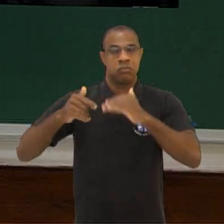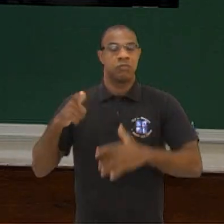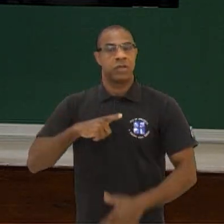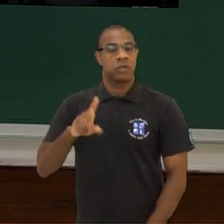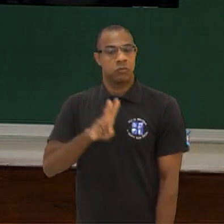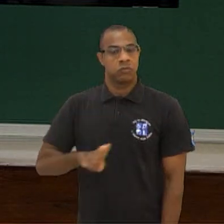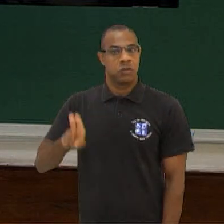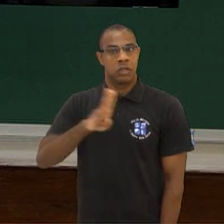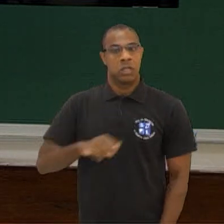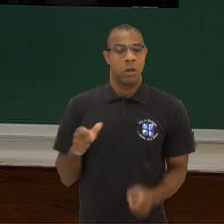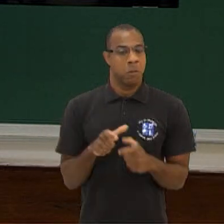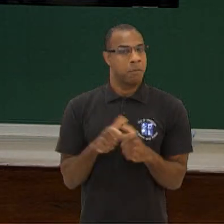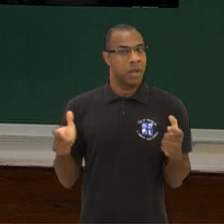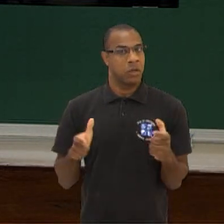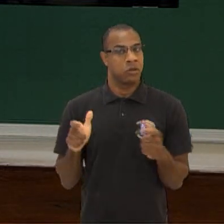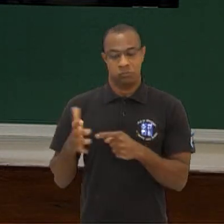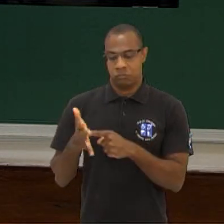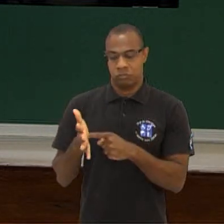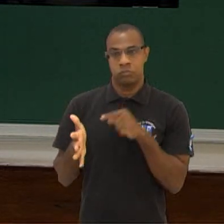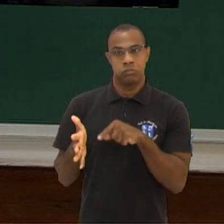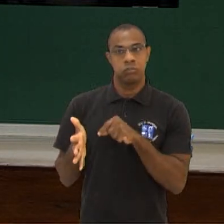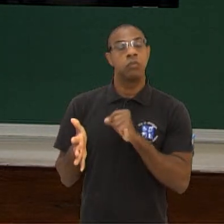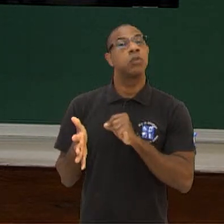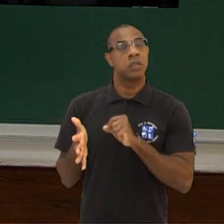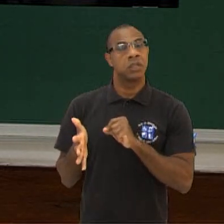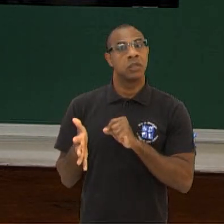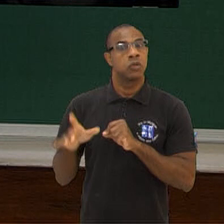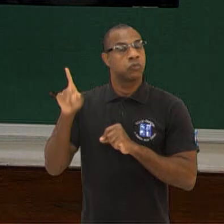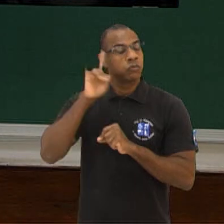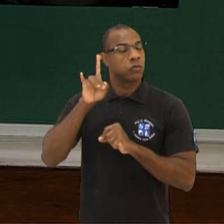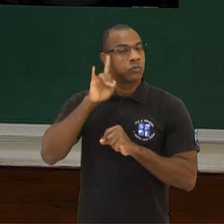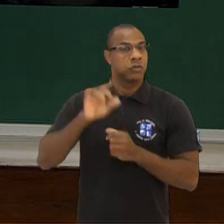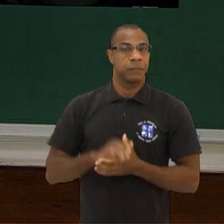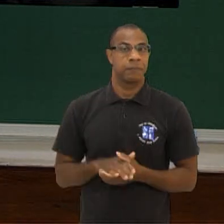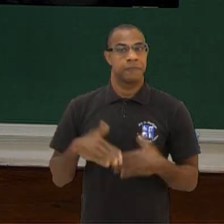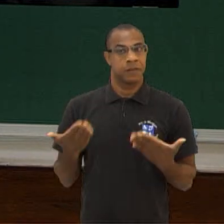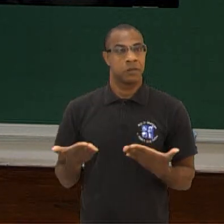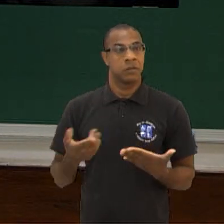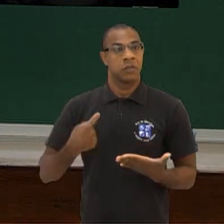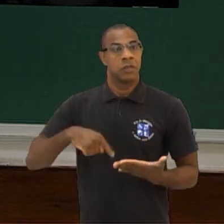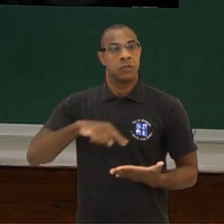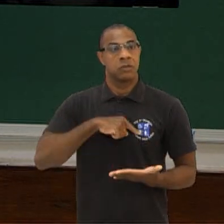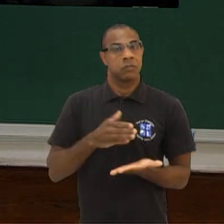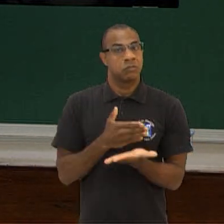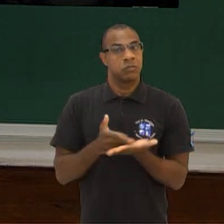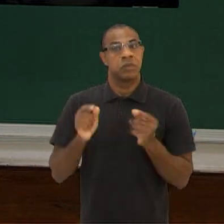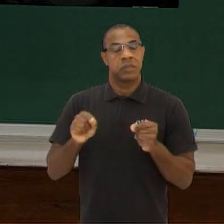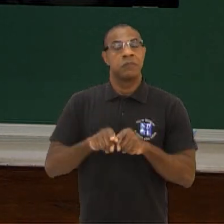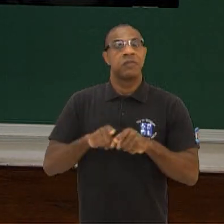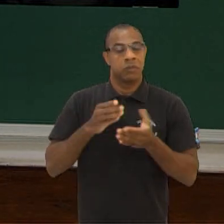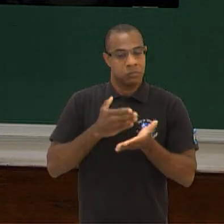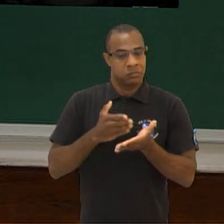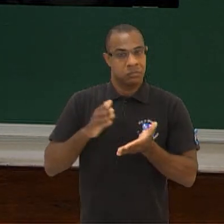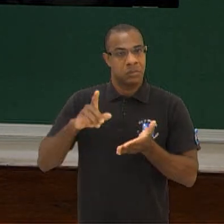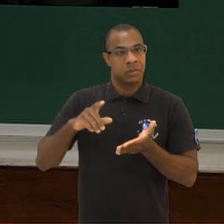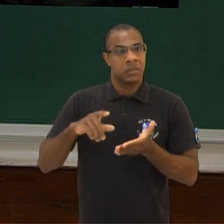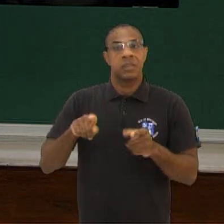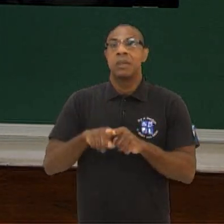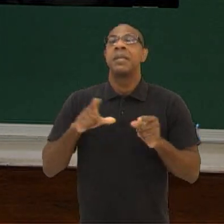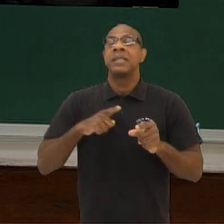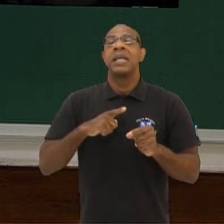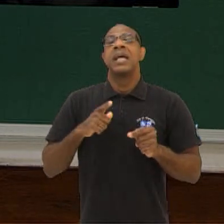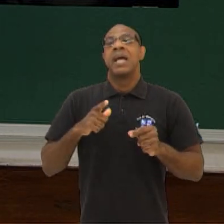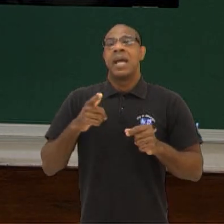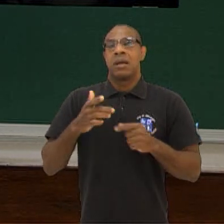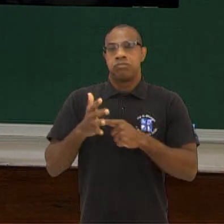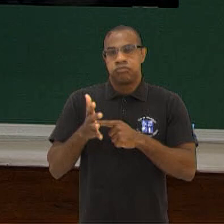utilização muito maior de motores no nosso dia a dia. Nós vamos começar a usar os motores elétricos também para carros, o